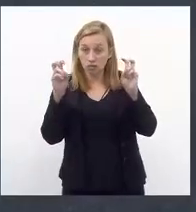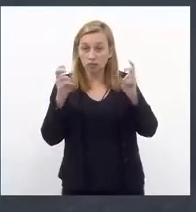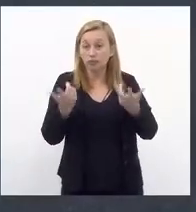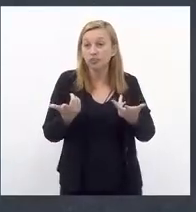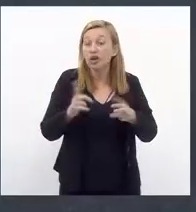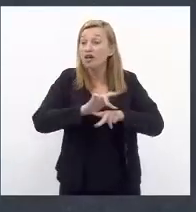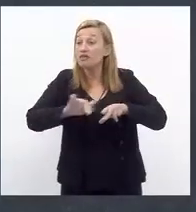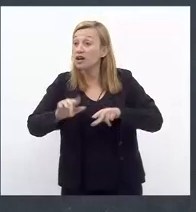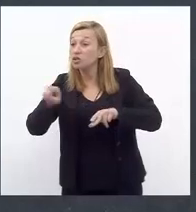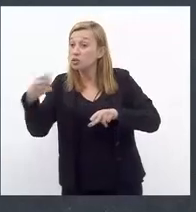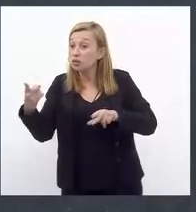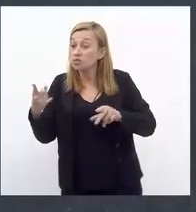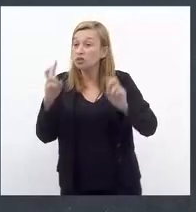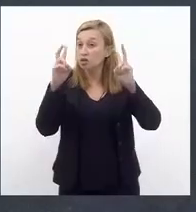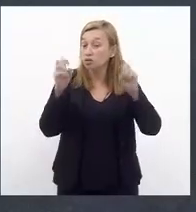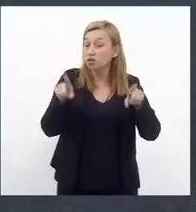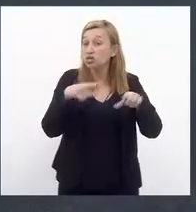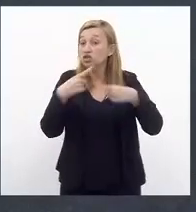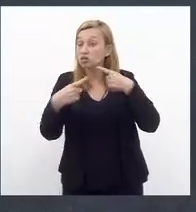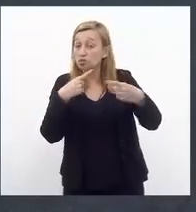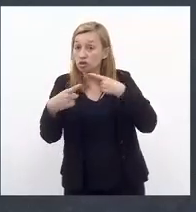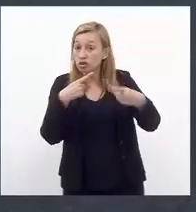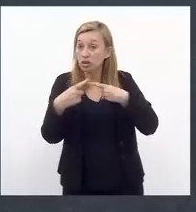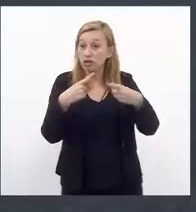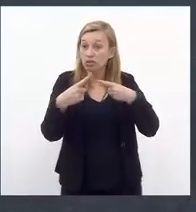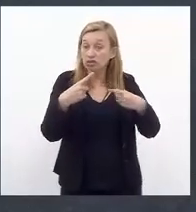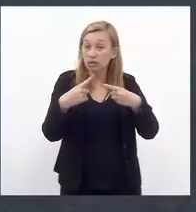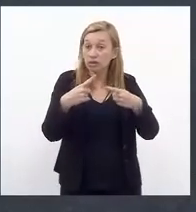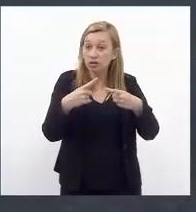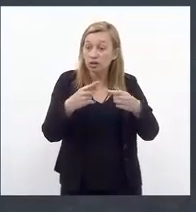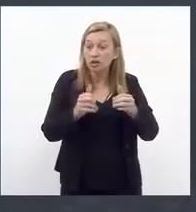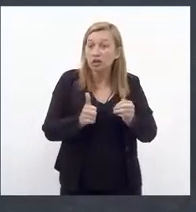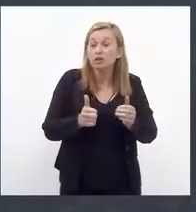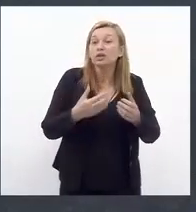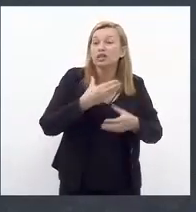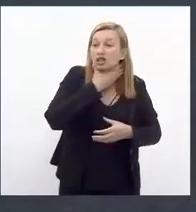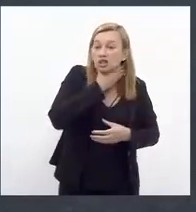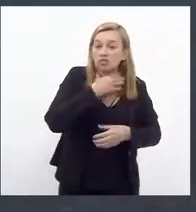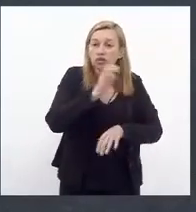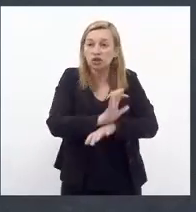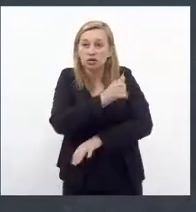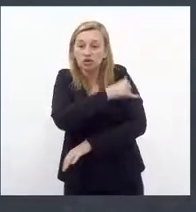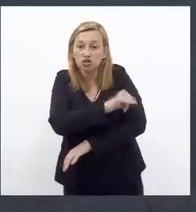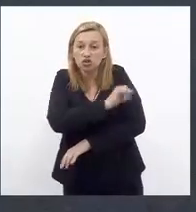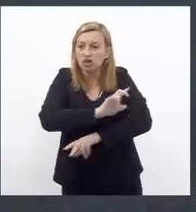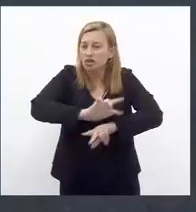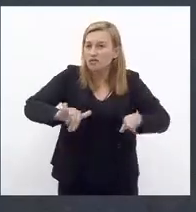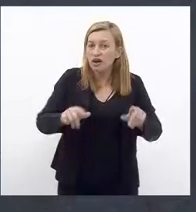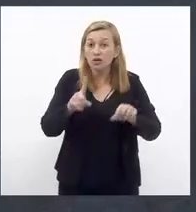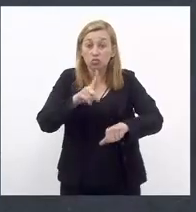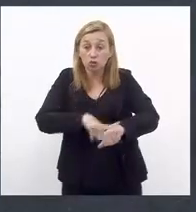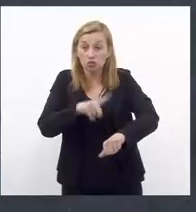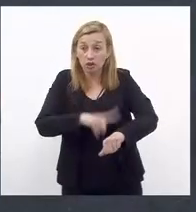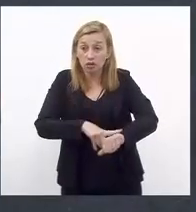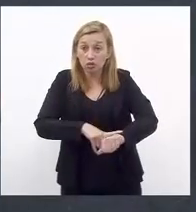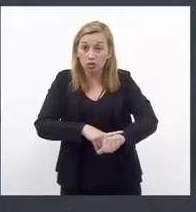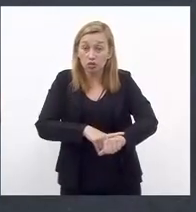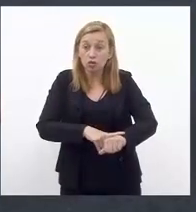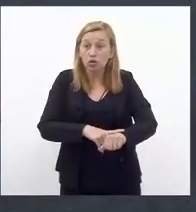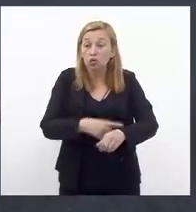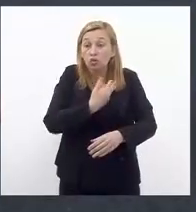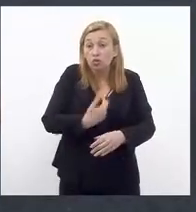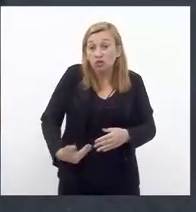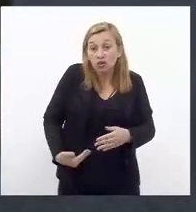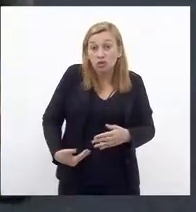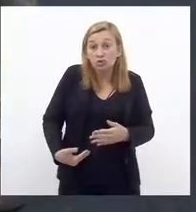em várias outras situações e debate onde a gente discutir o enfrentamento da crise do Estado do Rio de Janeiro em várias ocasiões quando